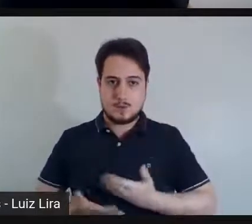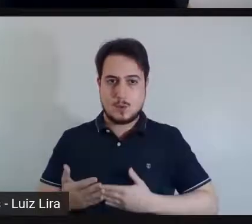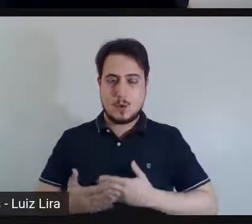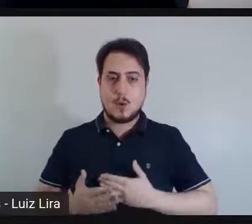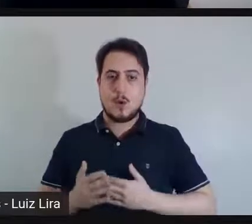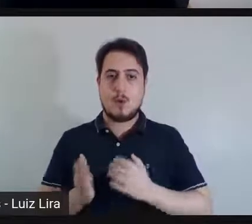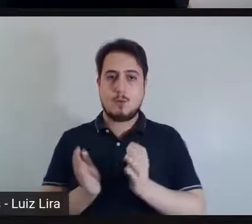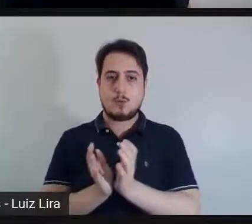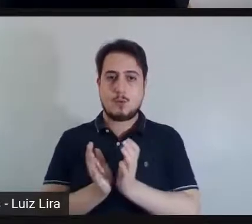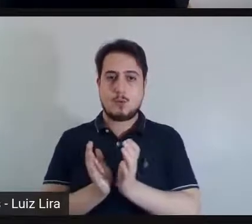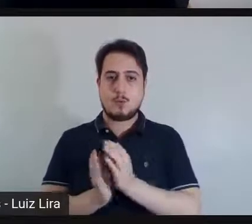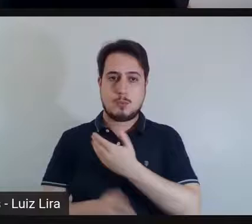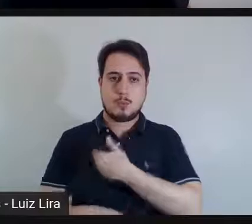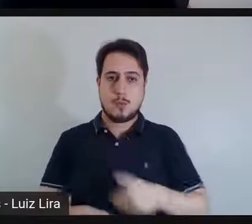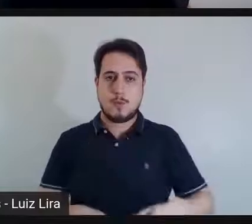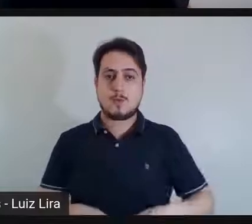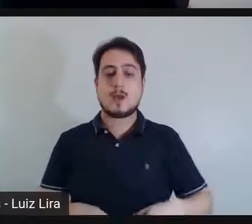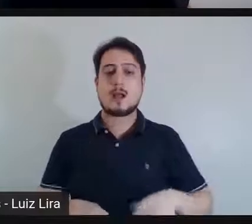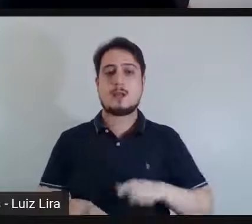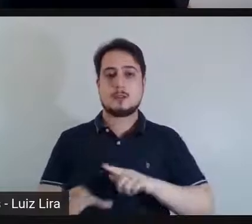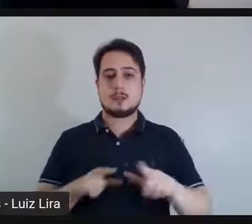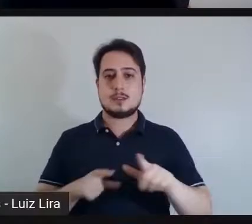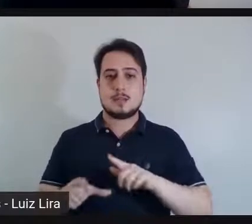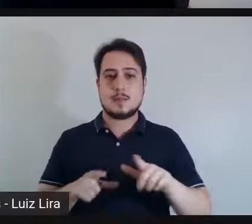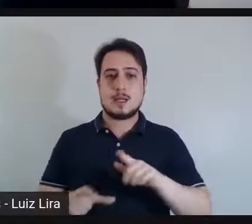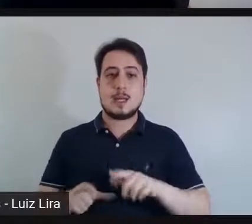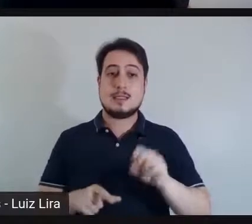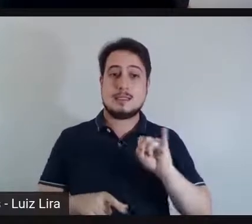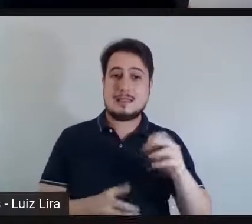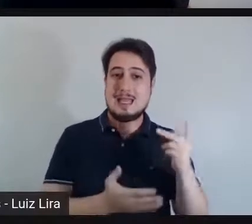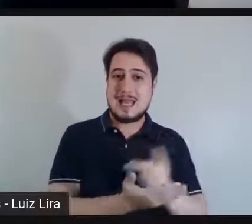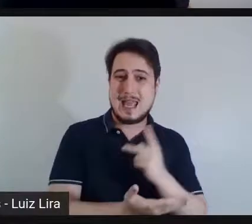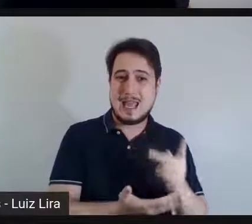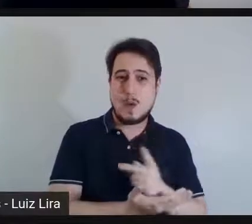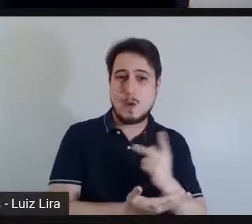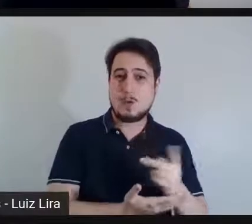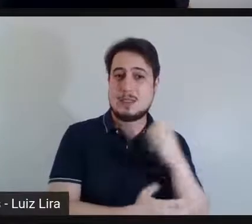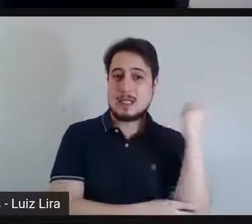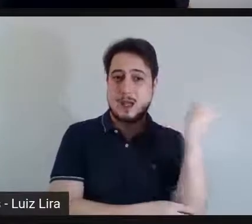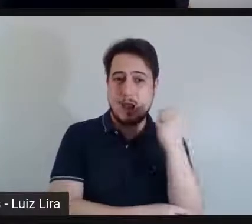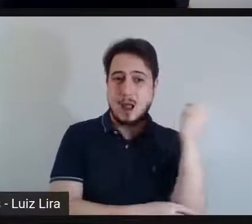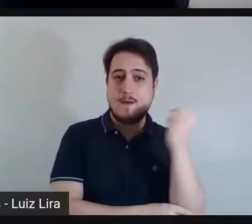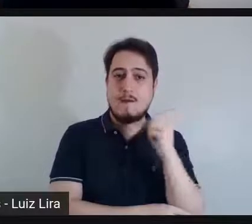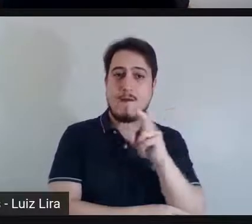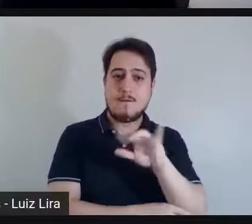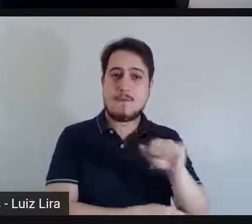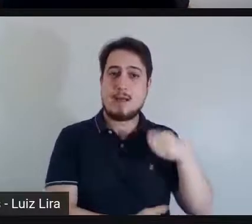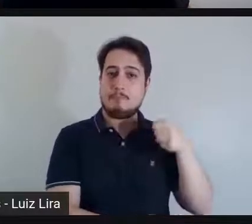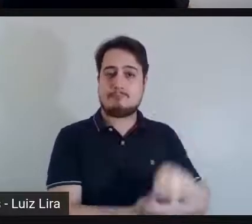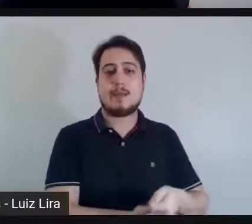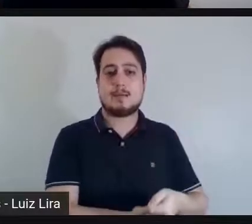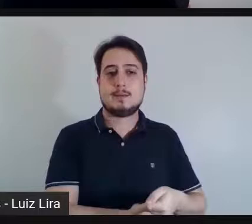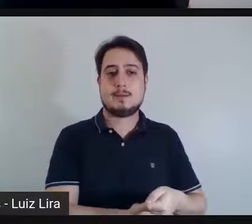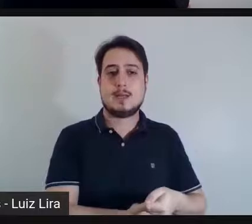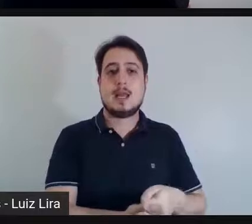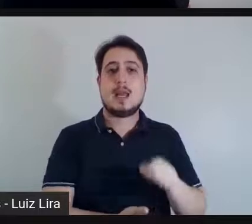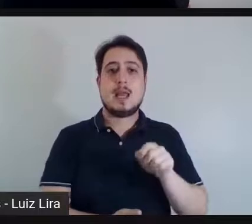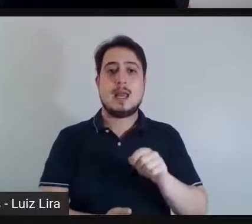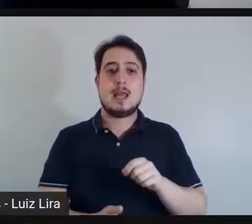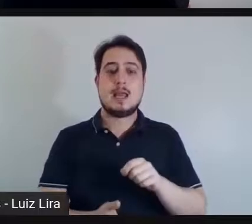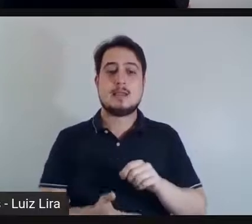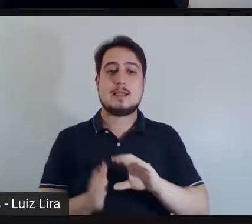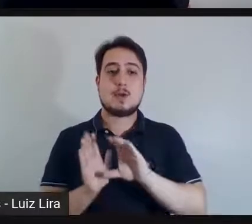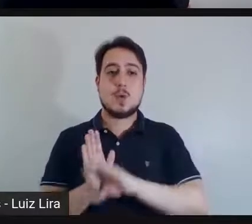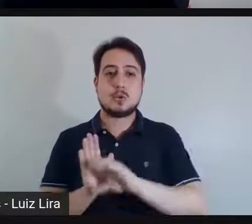opiniões técnicas em caso de dolo ou erro grosseiro. Esse erro grosseiro, esse conceito jurídico